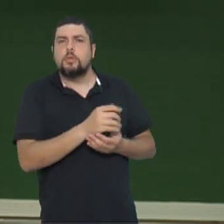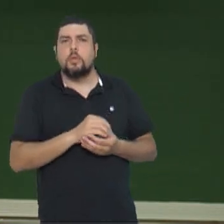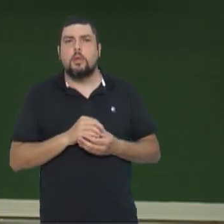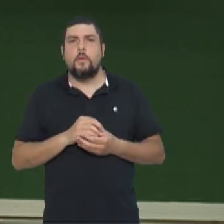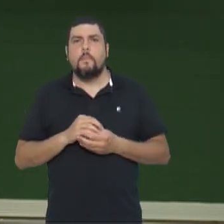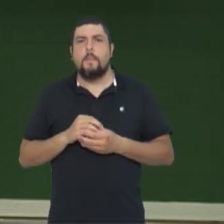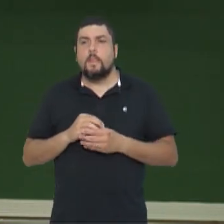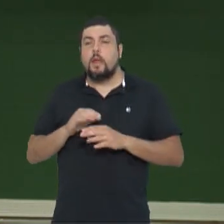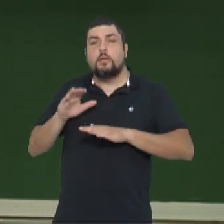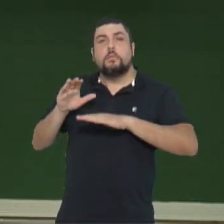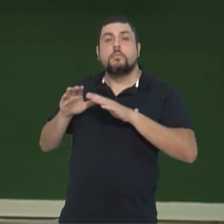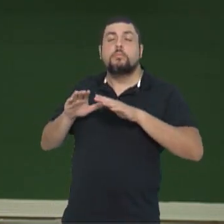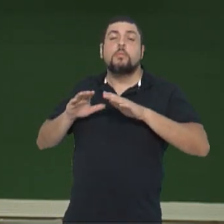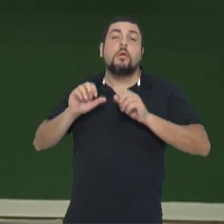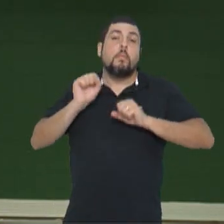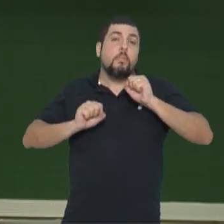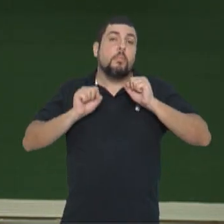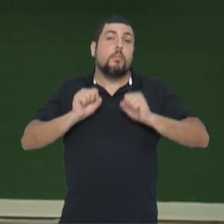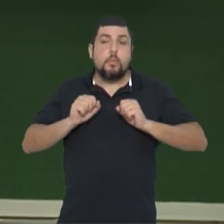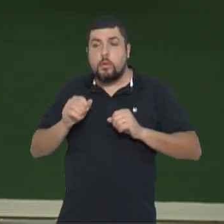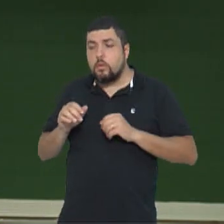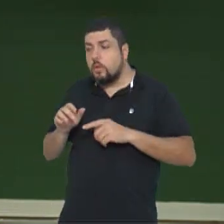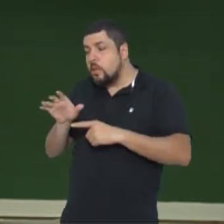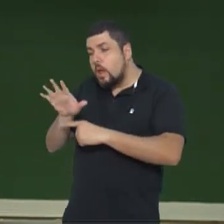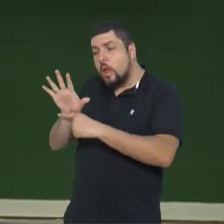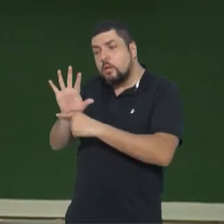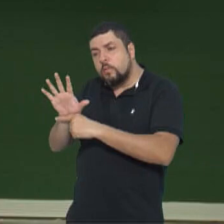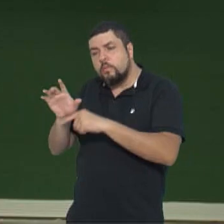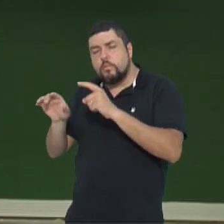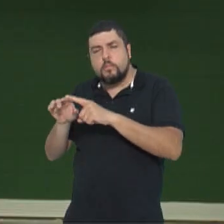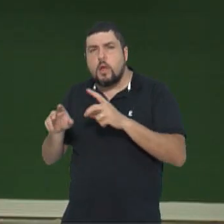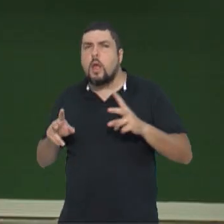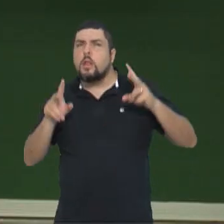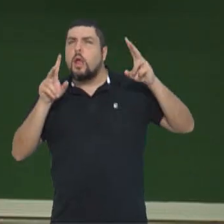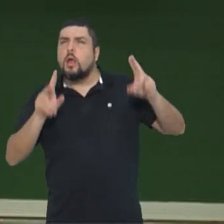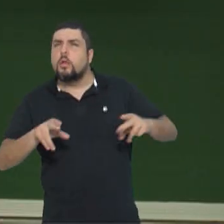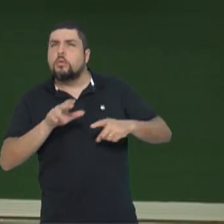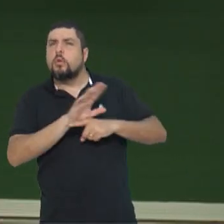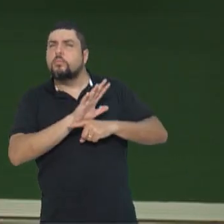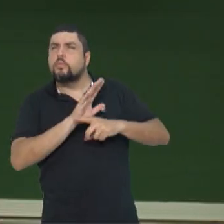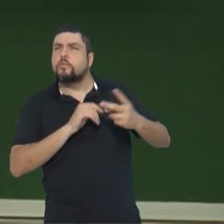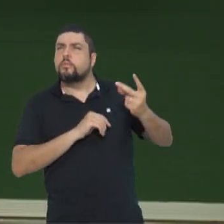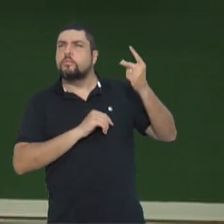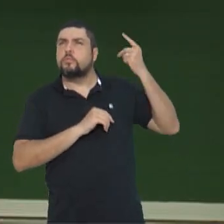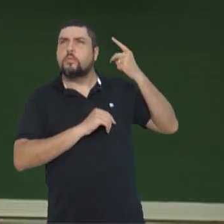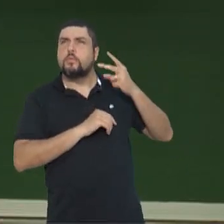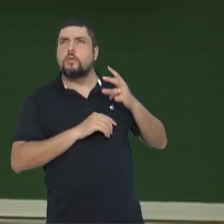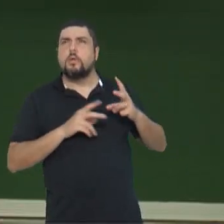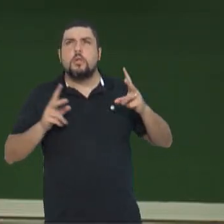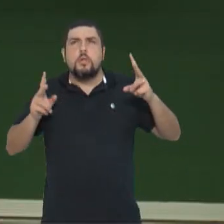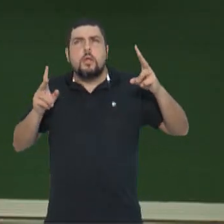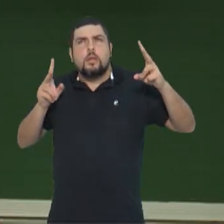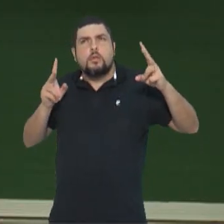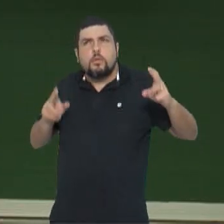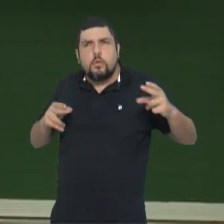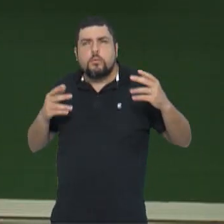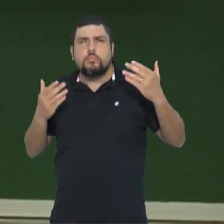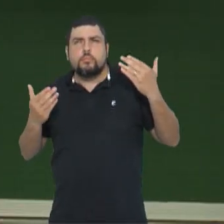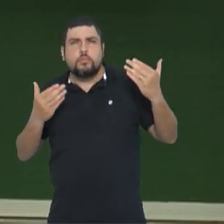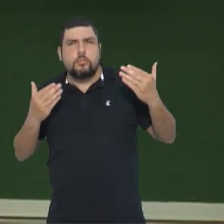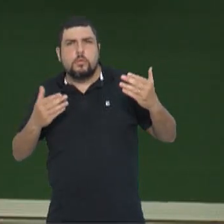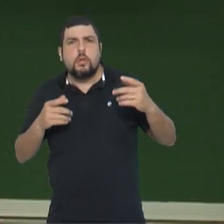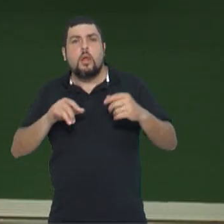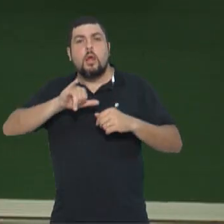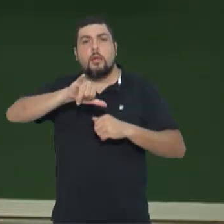o quê, um filme bem interessante, que da década não sei o que lá. Então, você pode trazer essas questões, fica bem legal, você agrega o teu